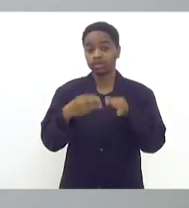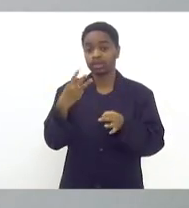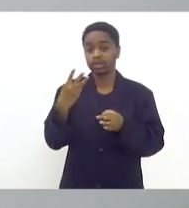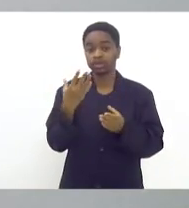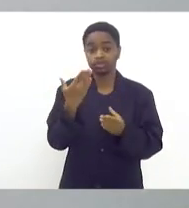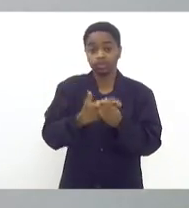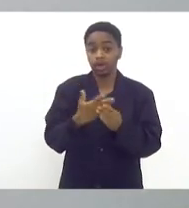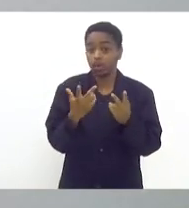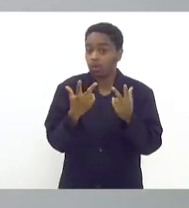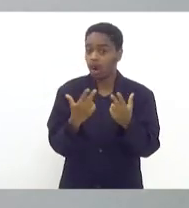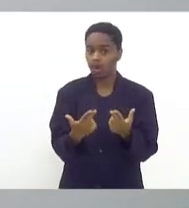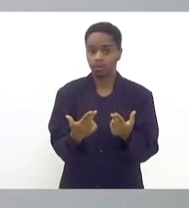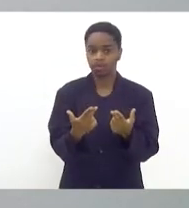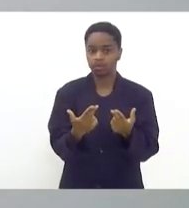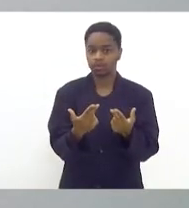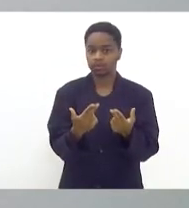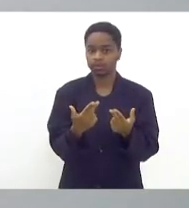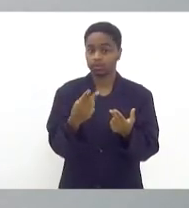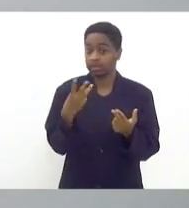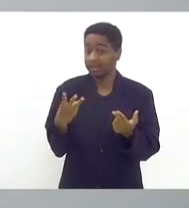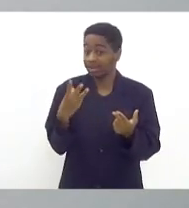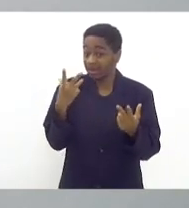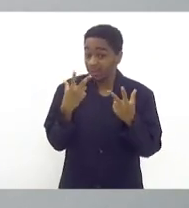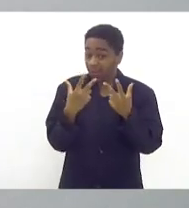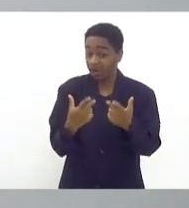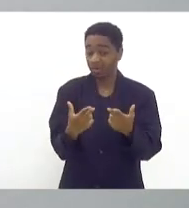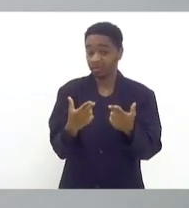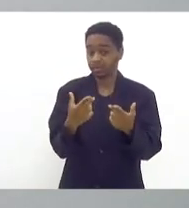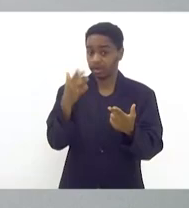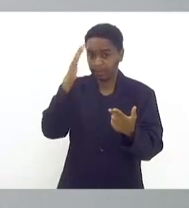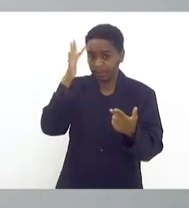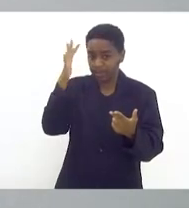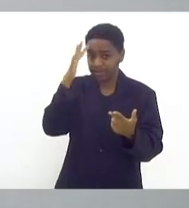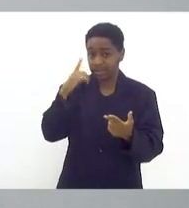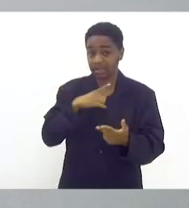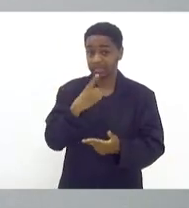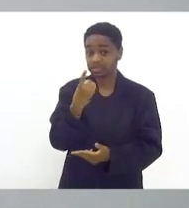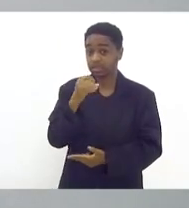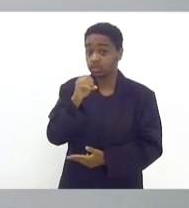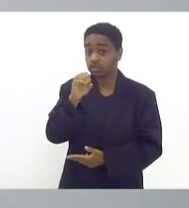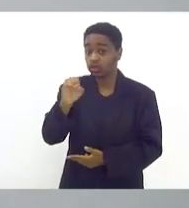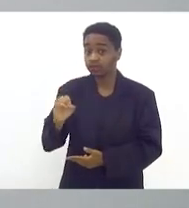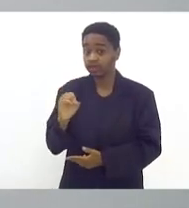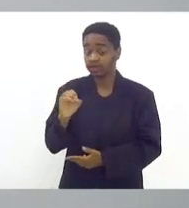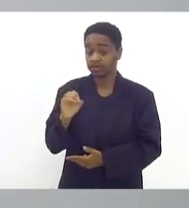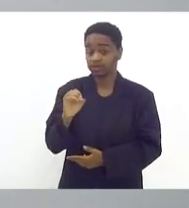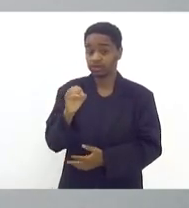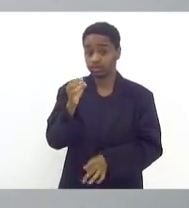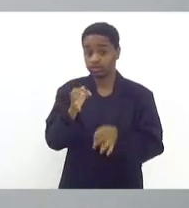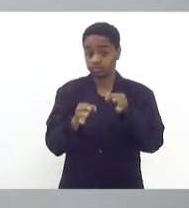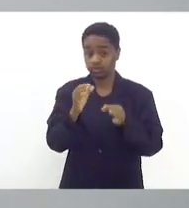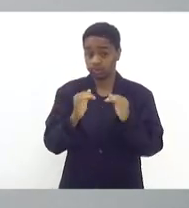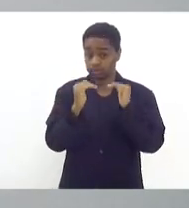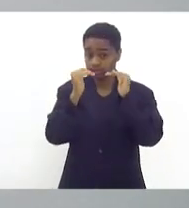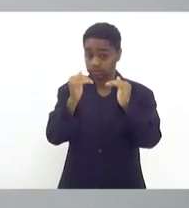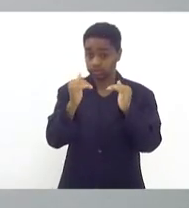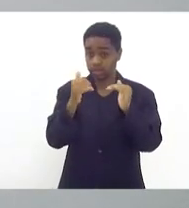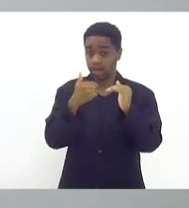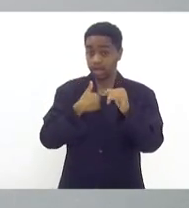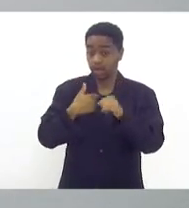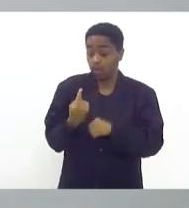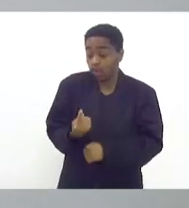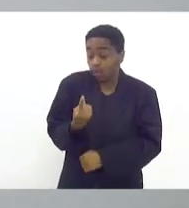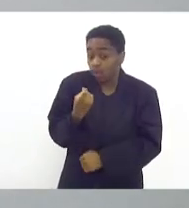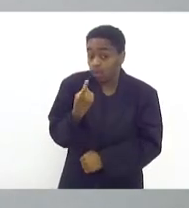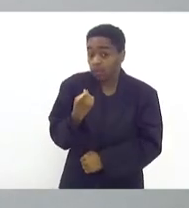iguais três imagine nós estamos 190 desembargadores no tribunal só eu naquele